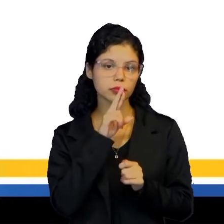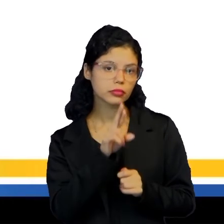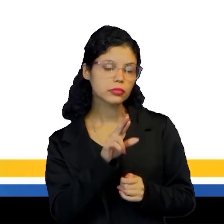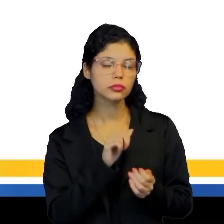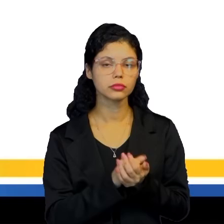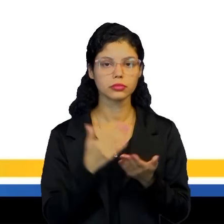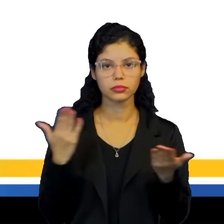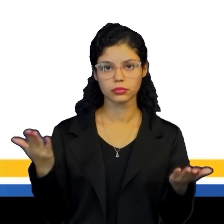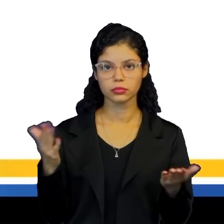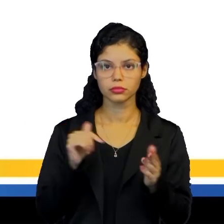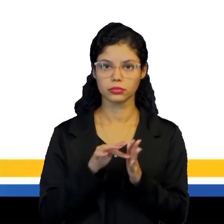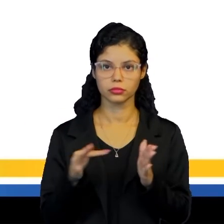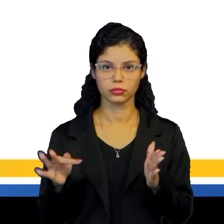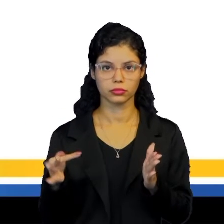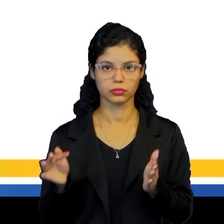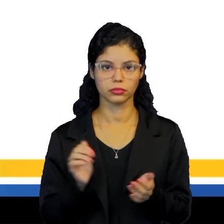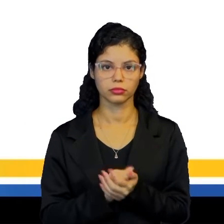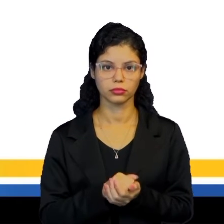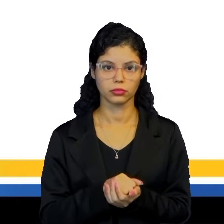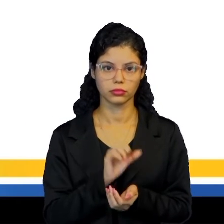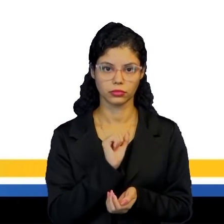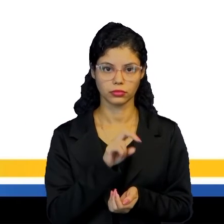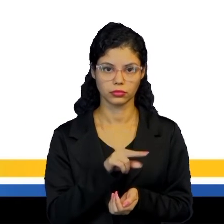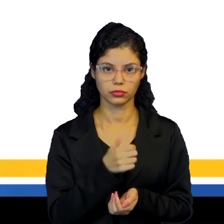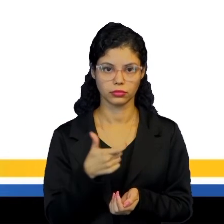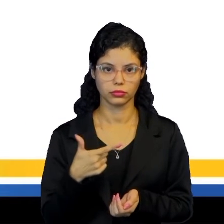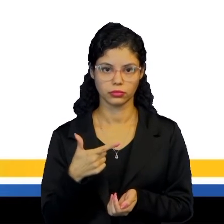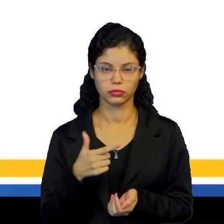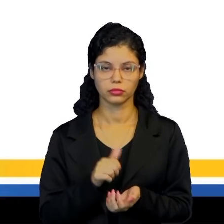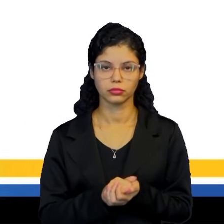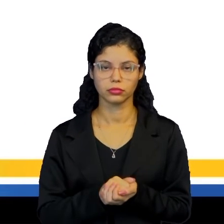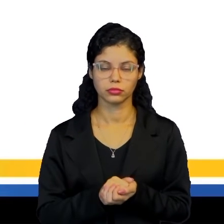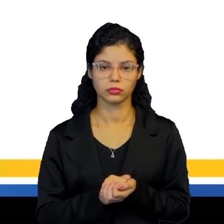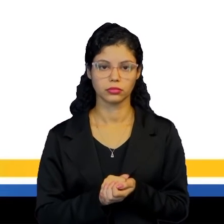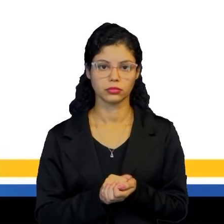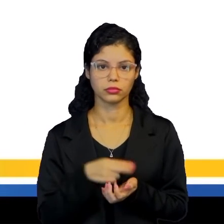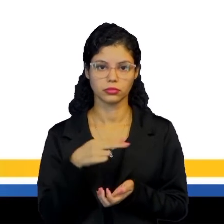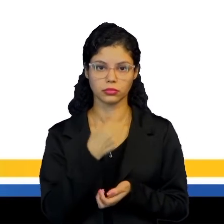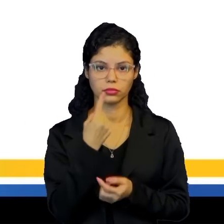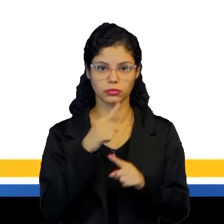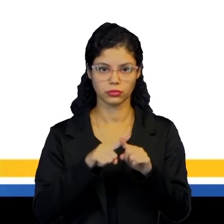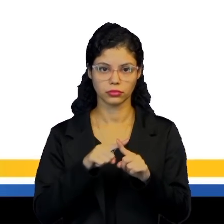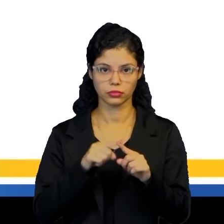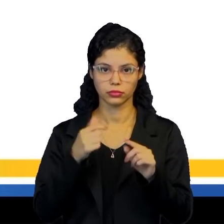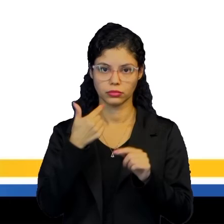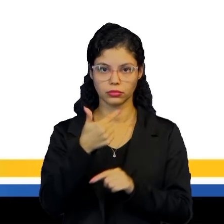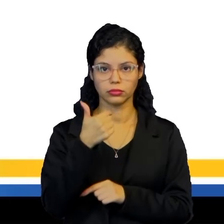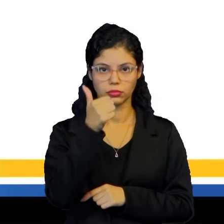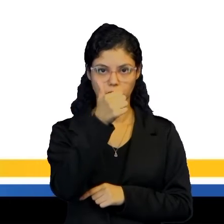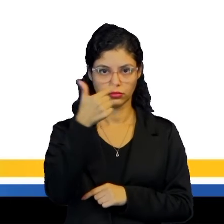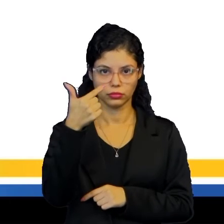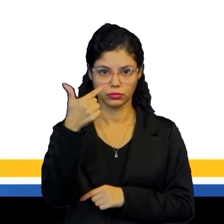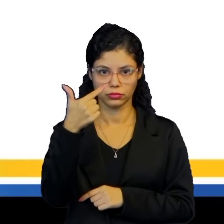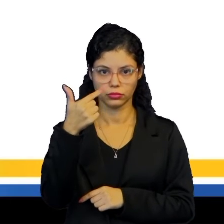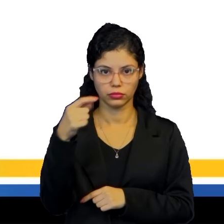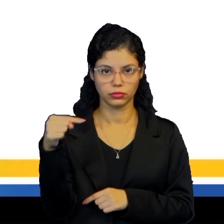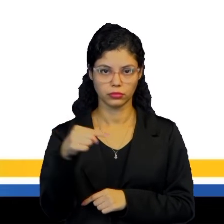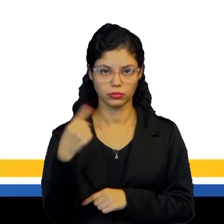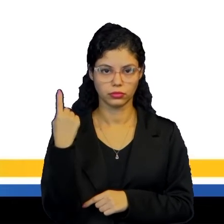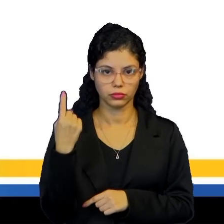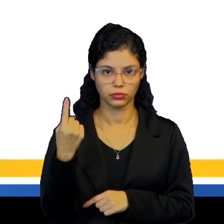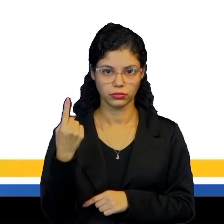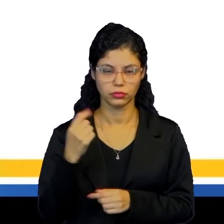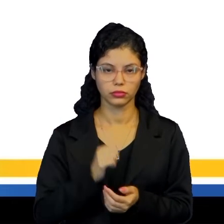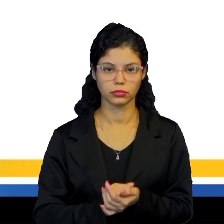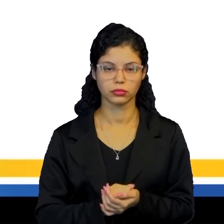vou trabalhar a minha fórmula geral. O meu SN vai ser S12, que é igual a 1 vezes 2 elevado a